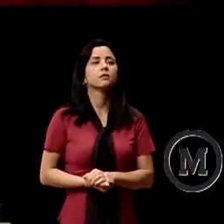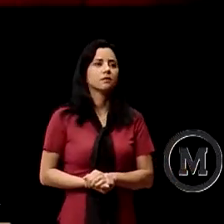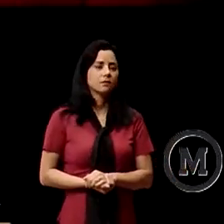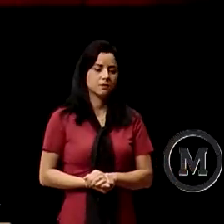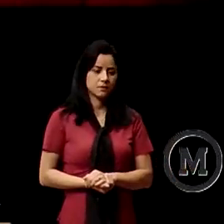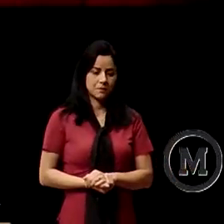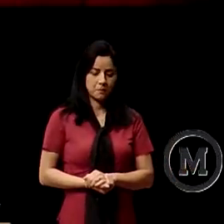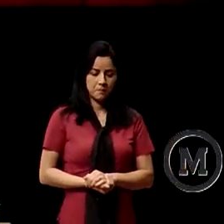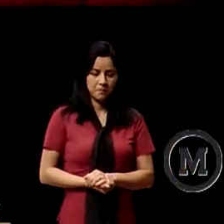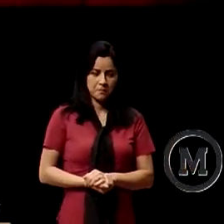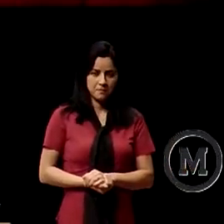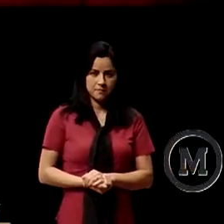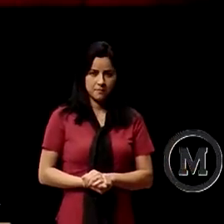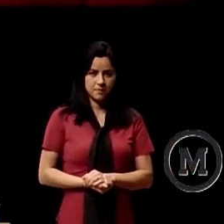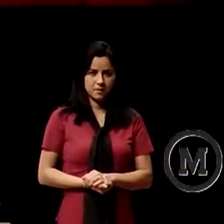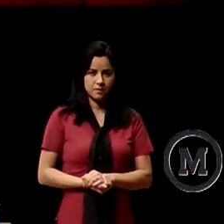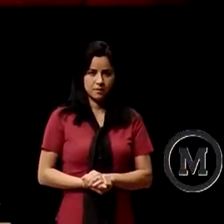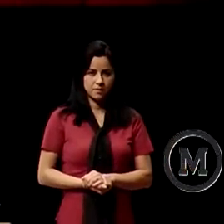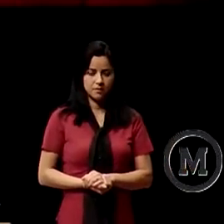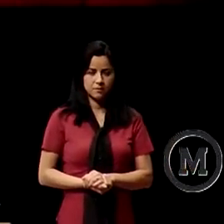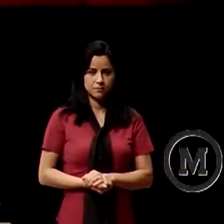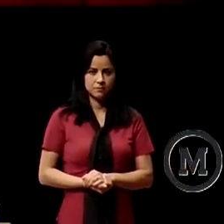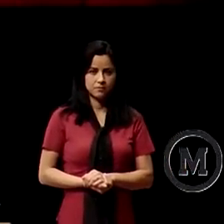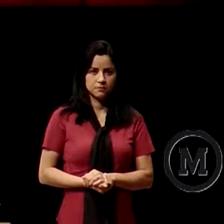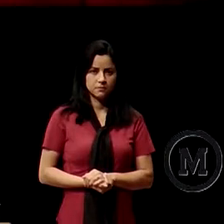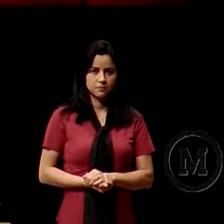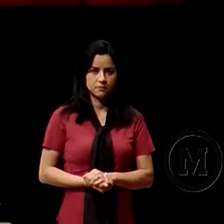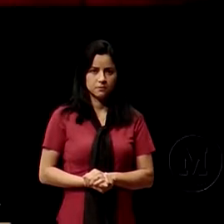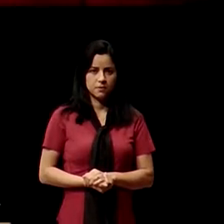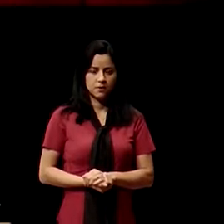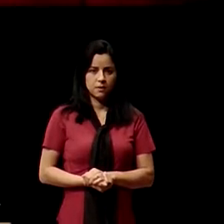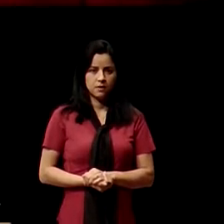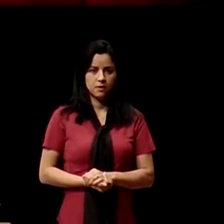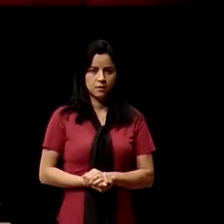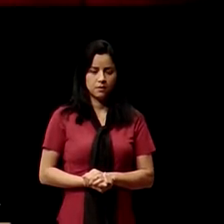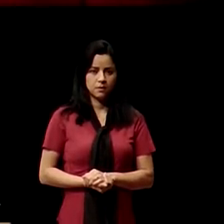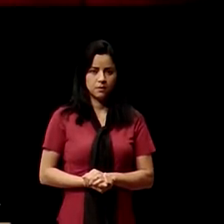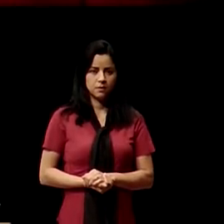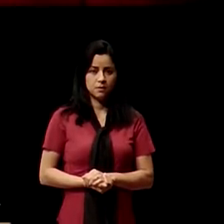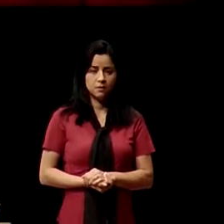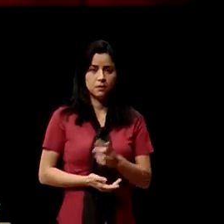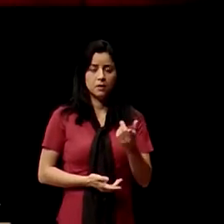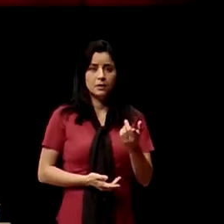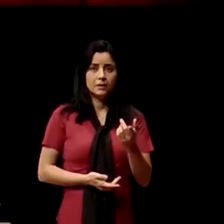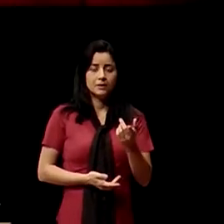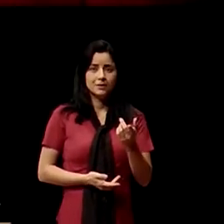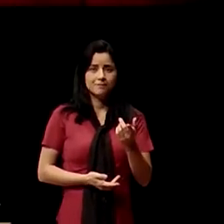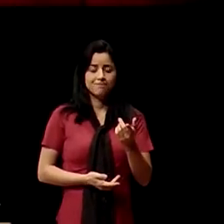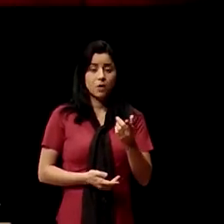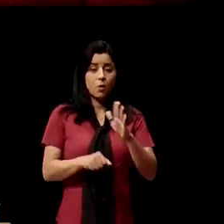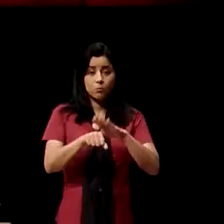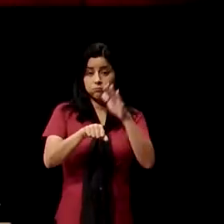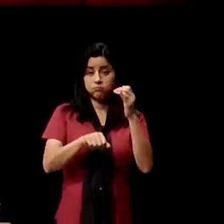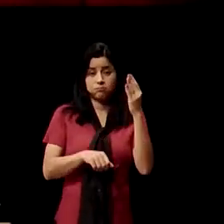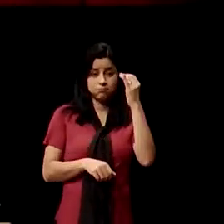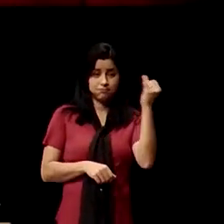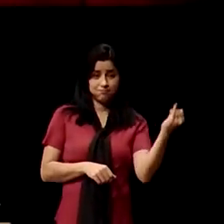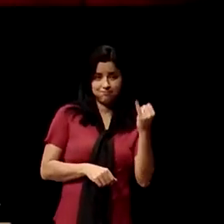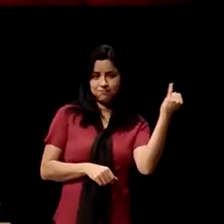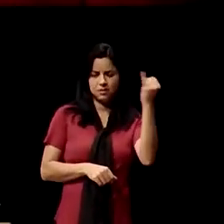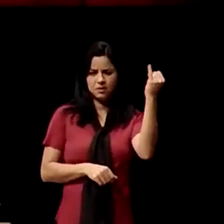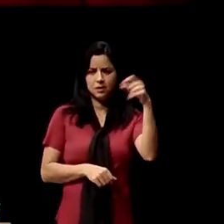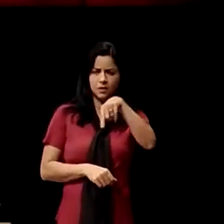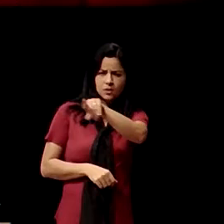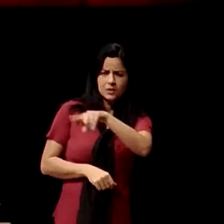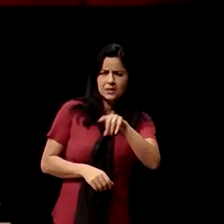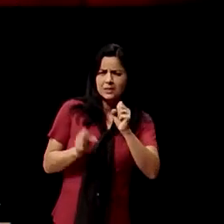fundamental point is to reflect the mission of social pedagogy. O ponto importante é que a gente possa